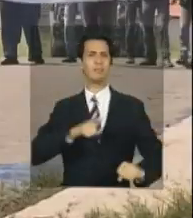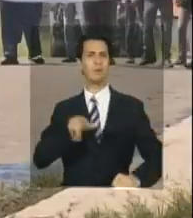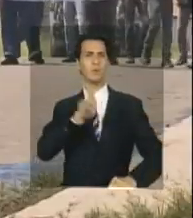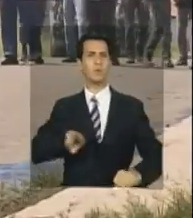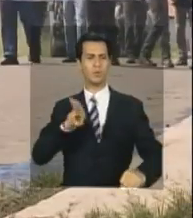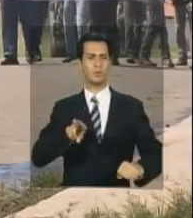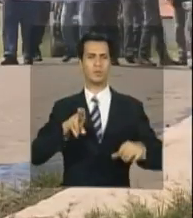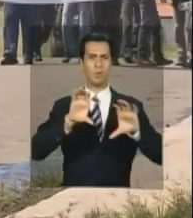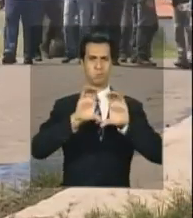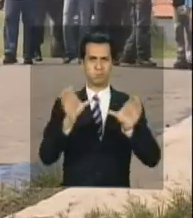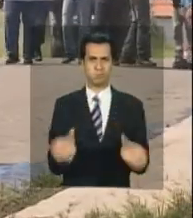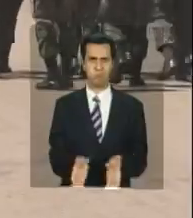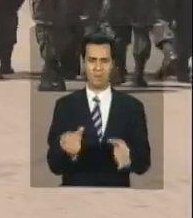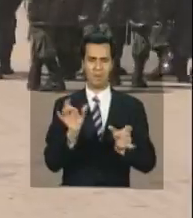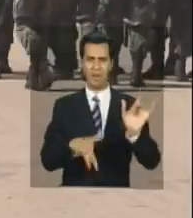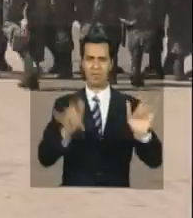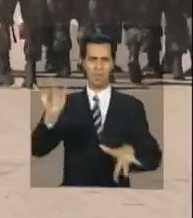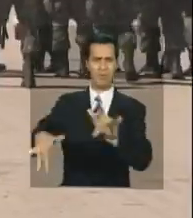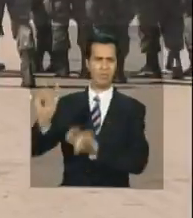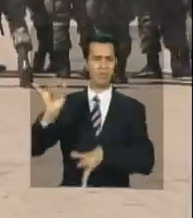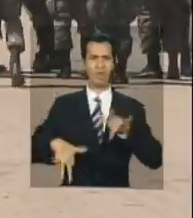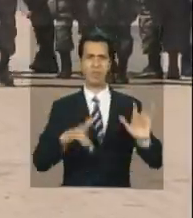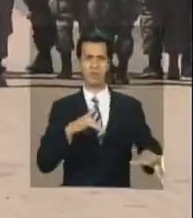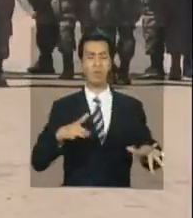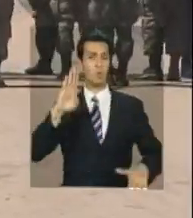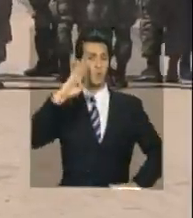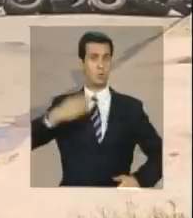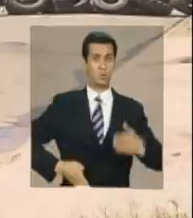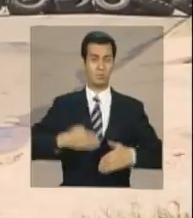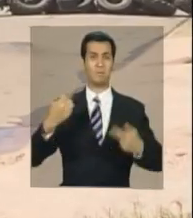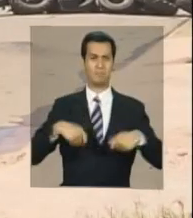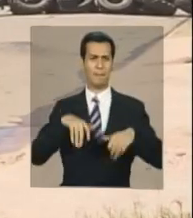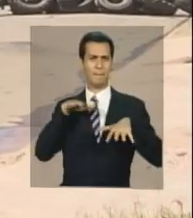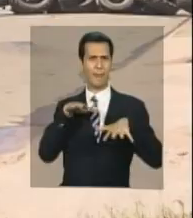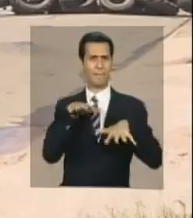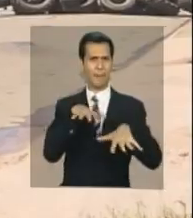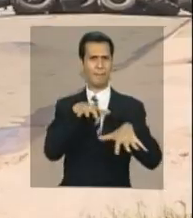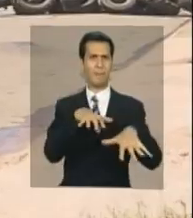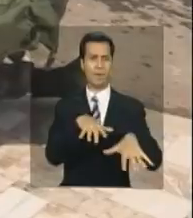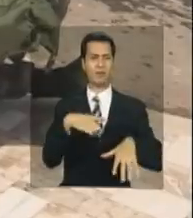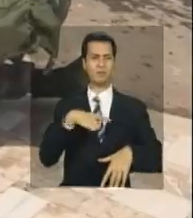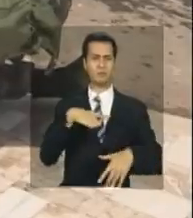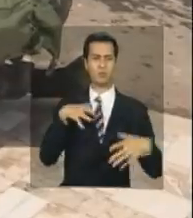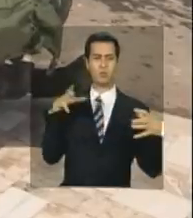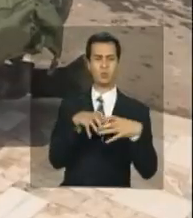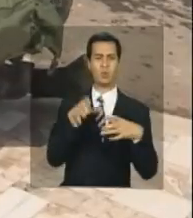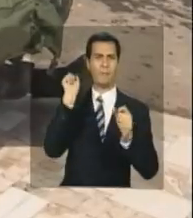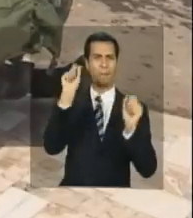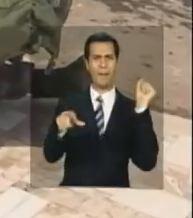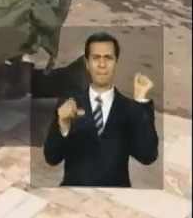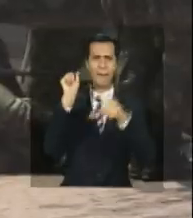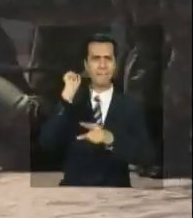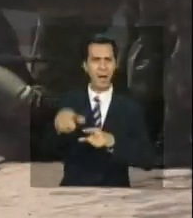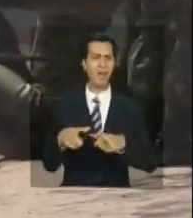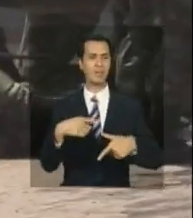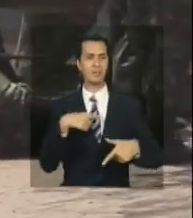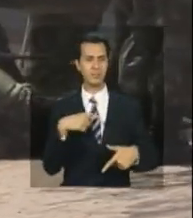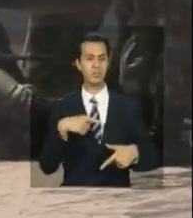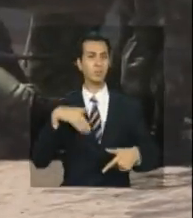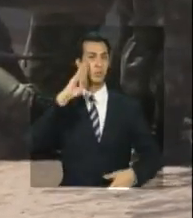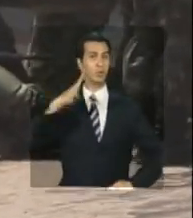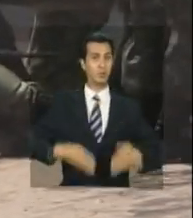a tropa deve desobstruir. O grupo de militares avança, os manifestantes reagem, um soldado se fere e precisa